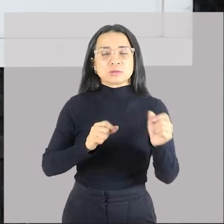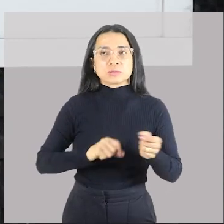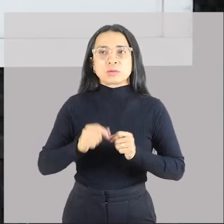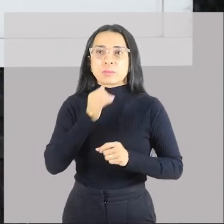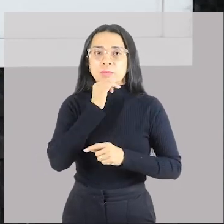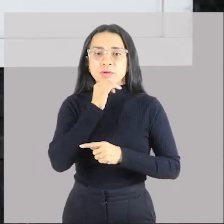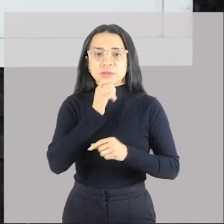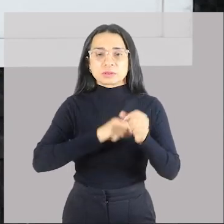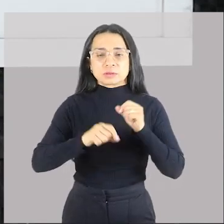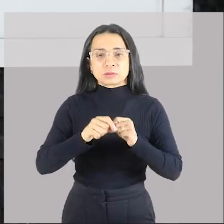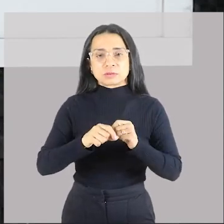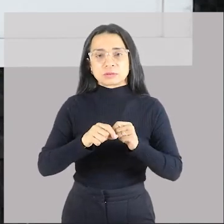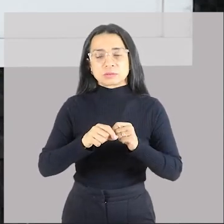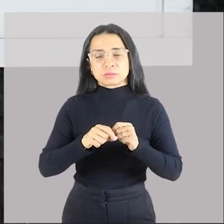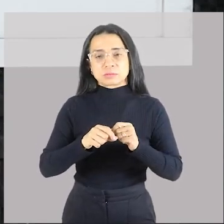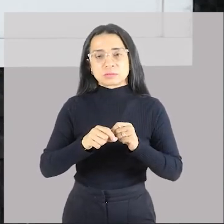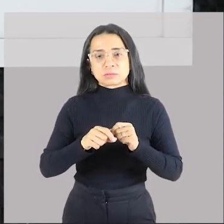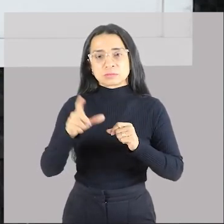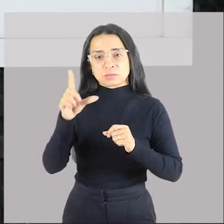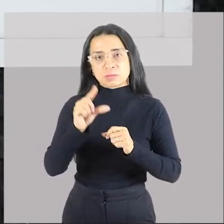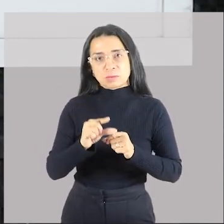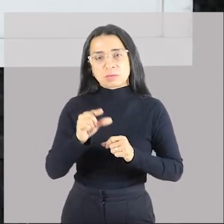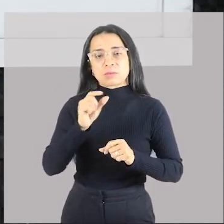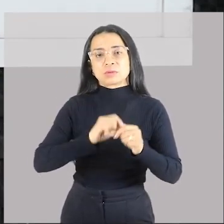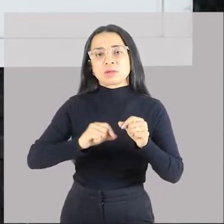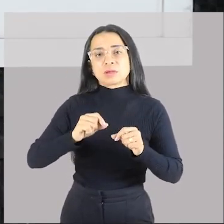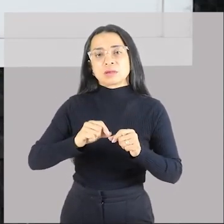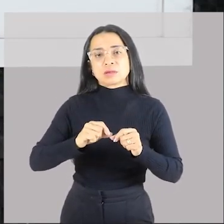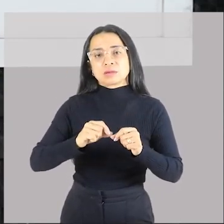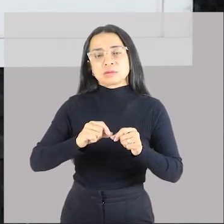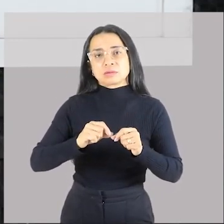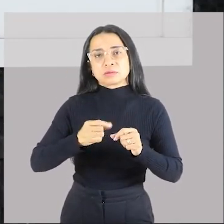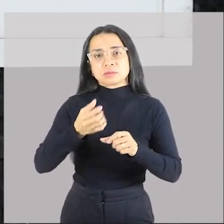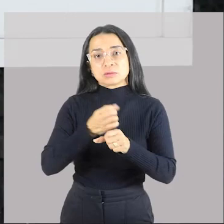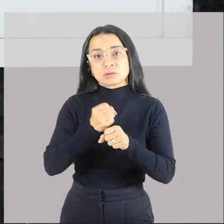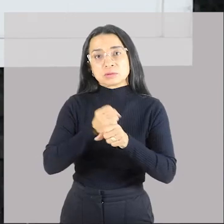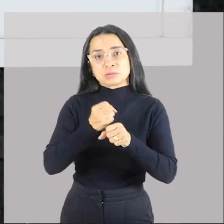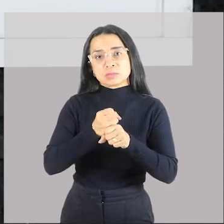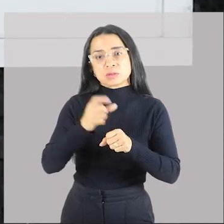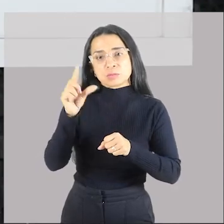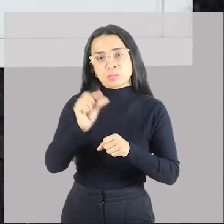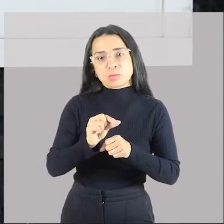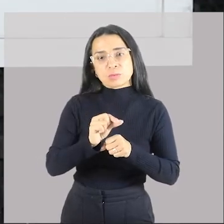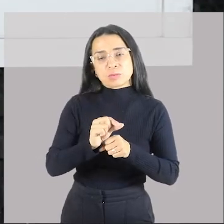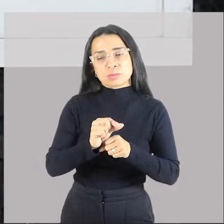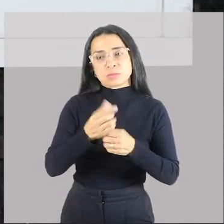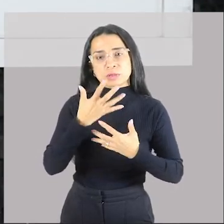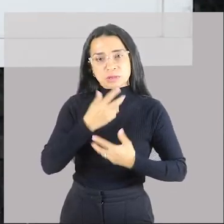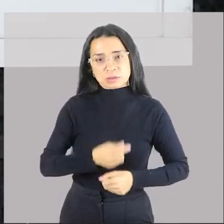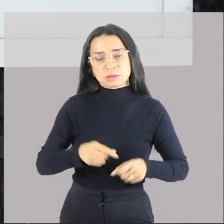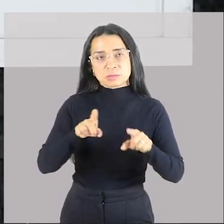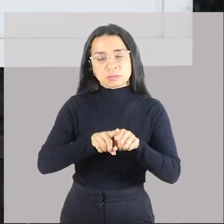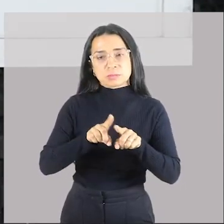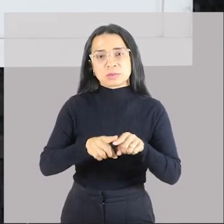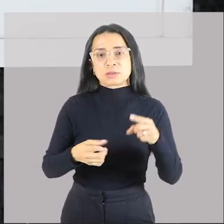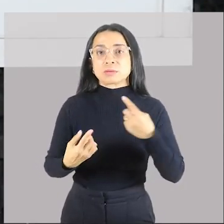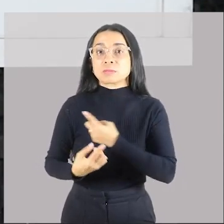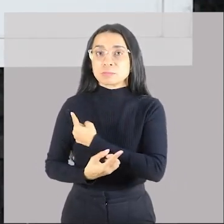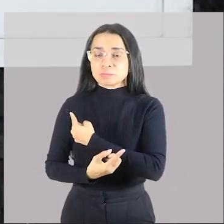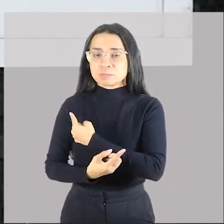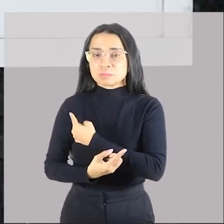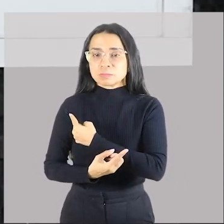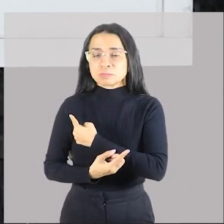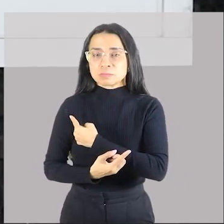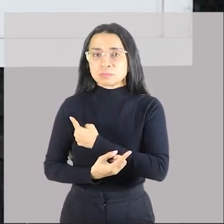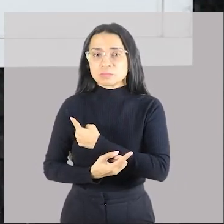de rendimento baixo, como uma carteira de poupança, você recebe nesse método também. Agora, quando você faz um